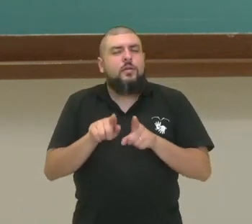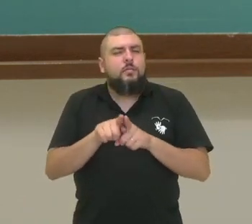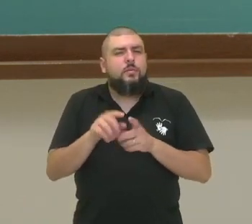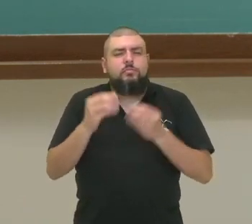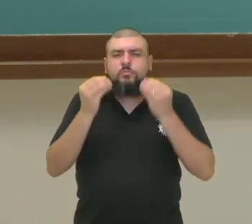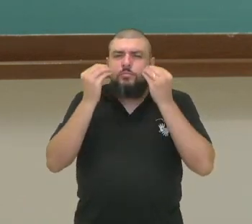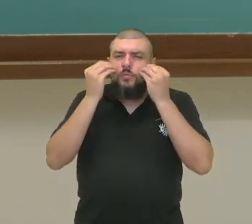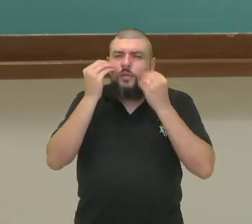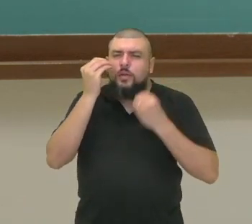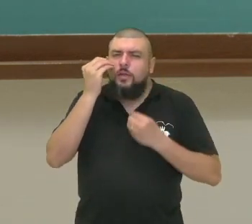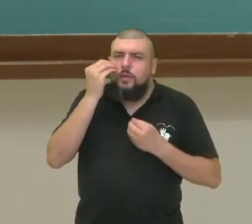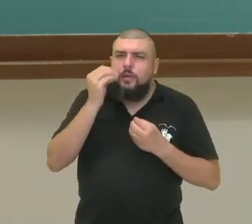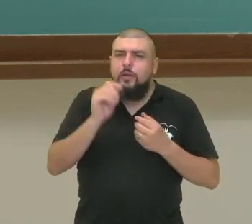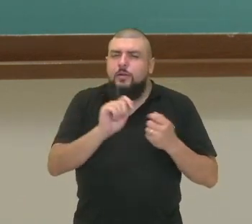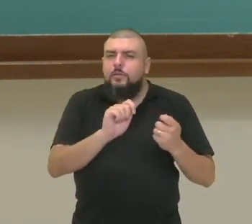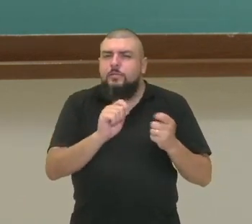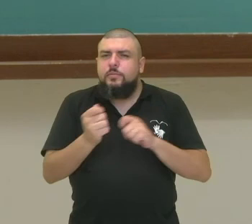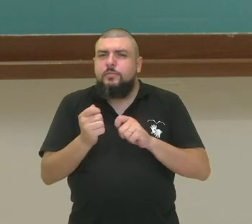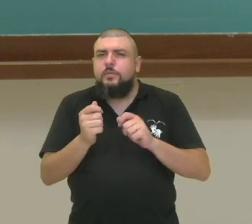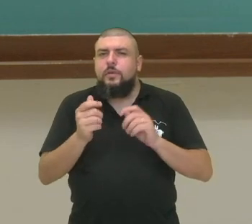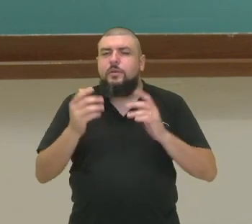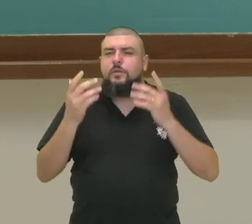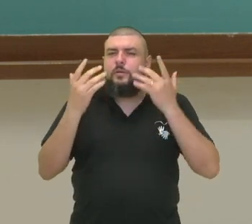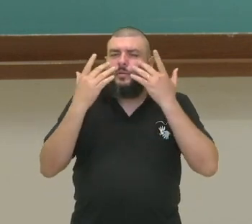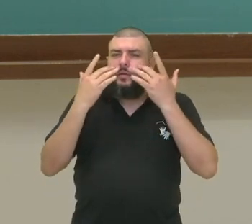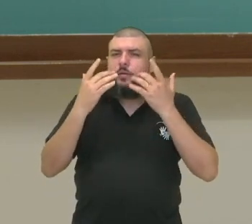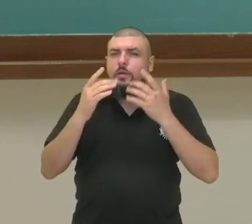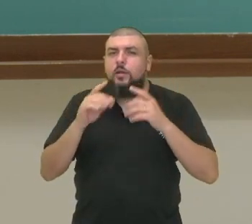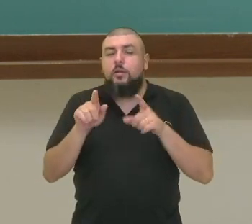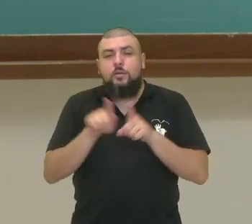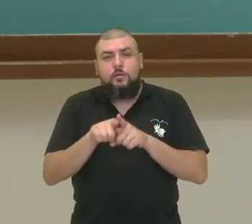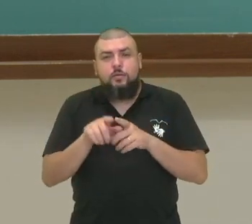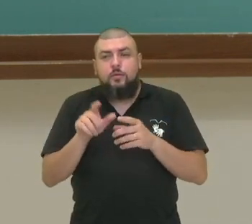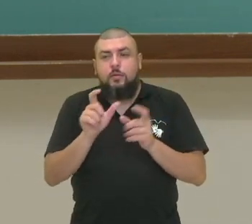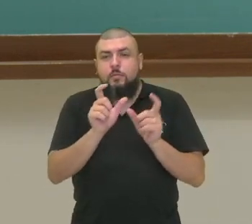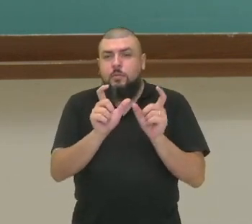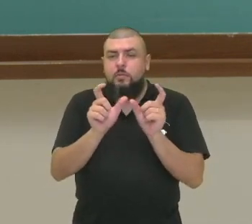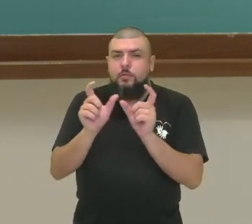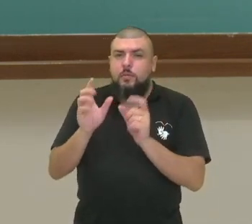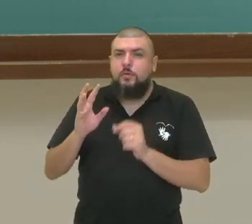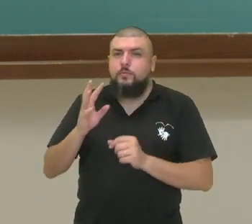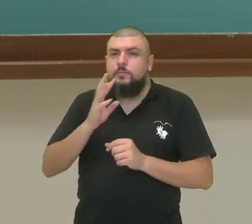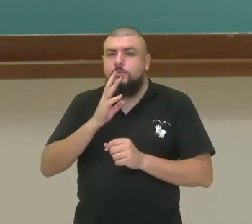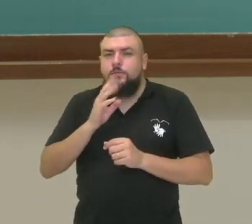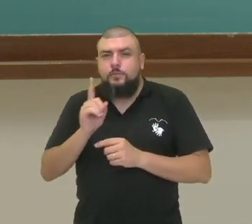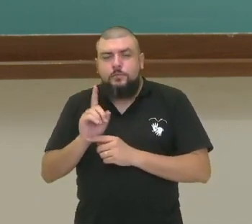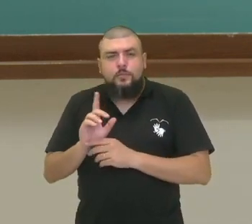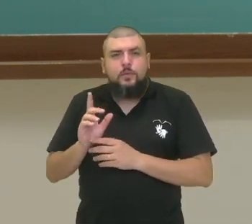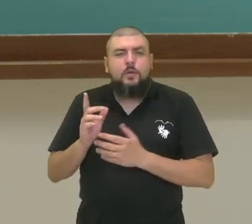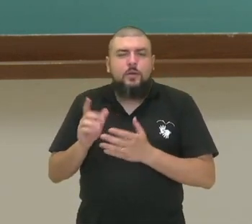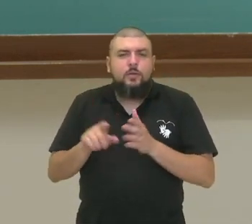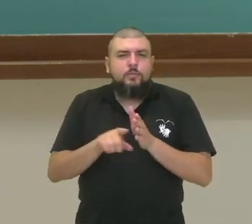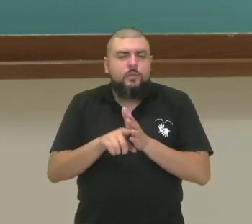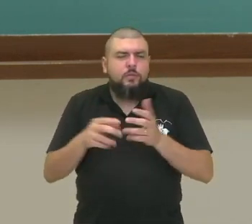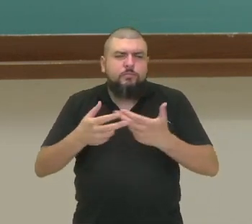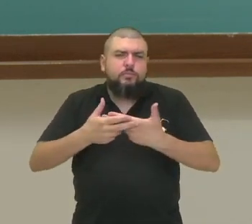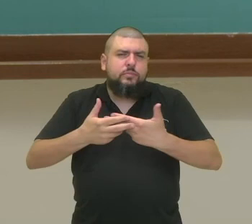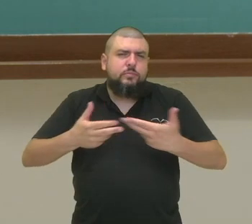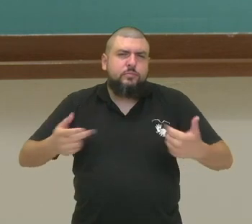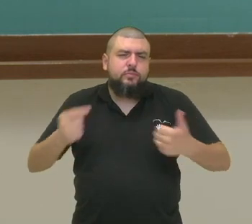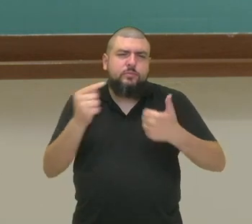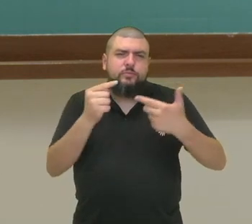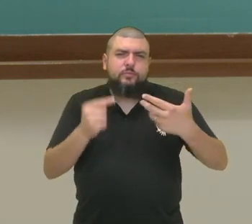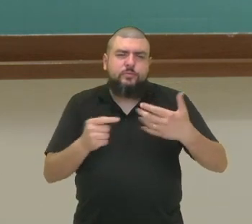mais. Você pode até pegar aquelas palavras que você não conhece, pesquisar o significado dessas palavras, enfim, dá para fazer um trabalho